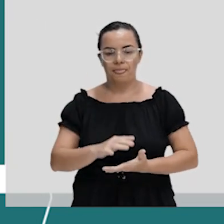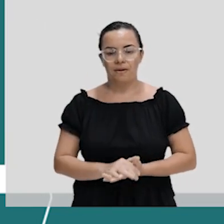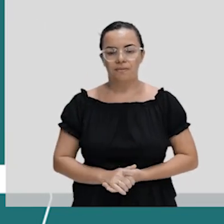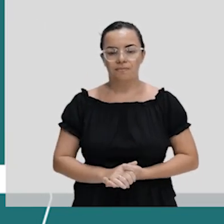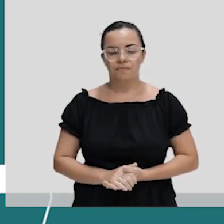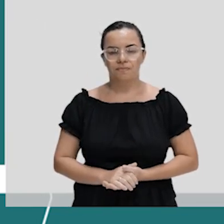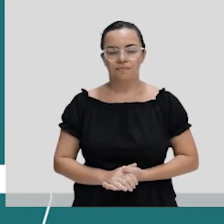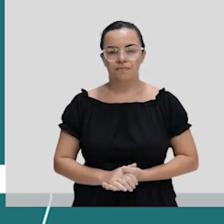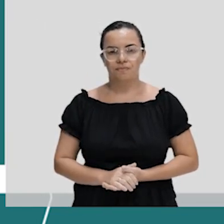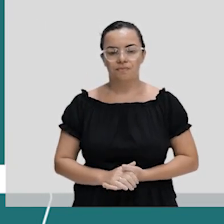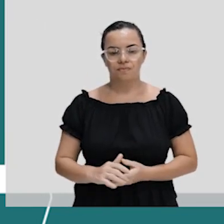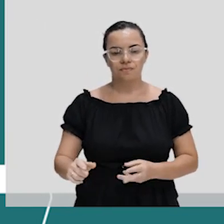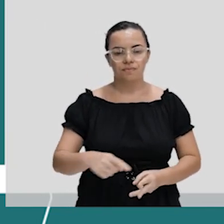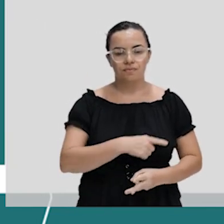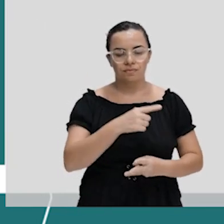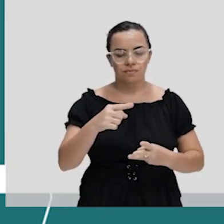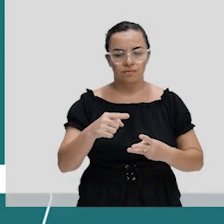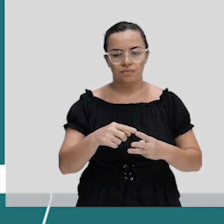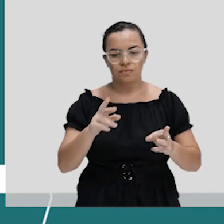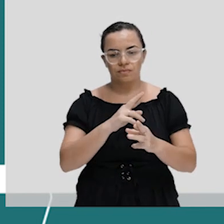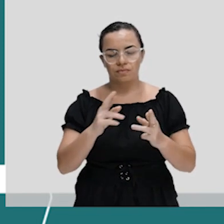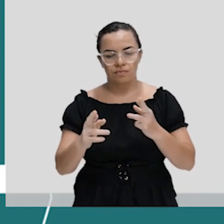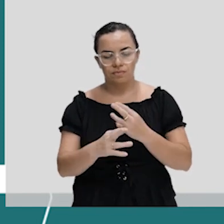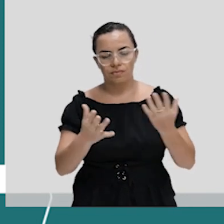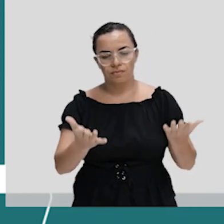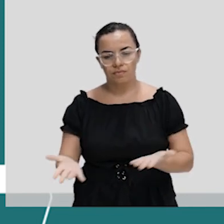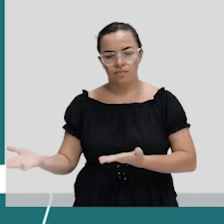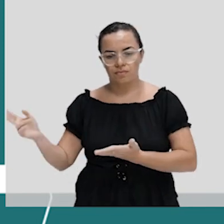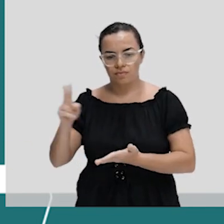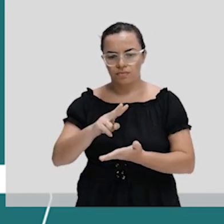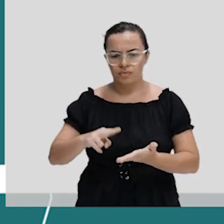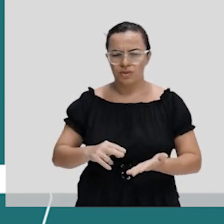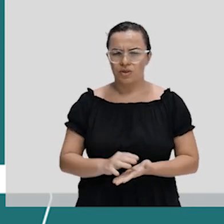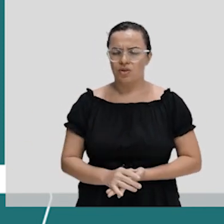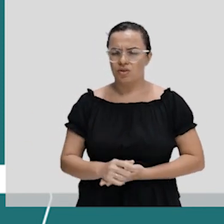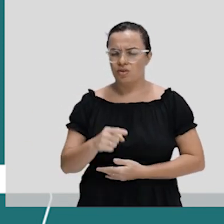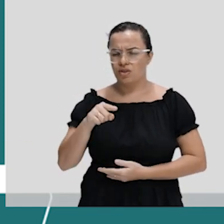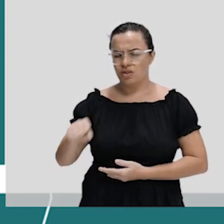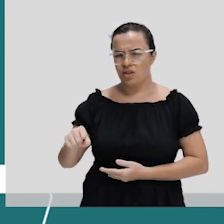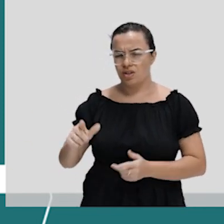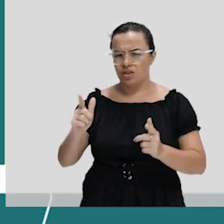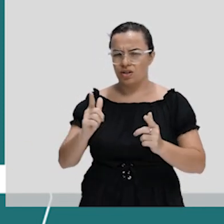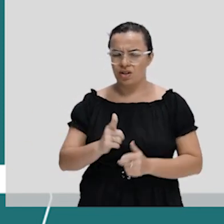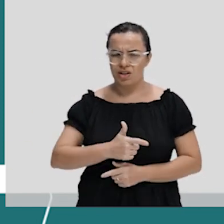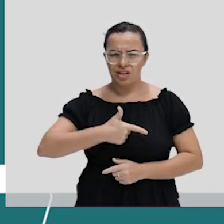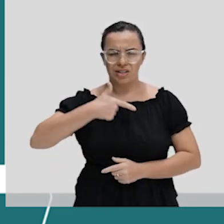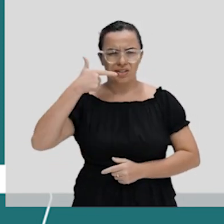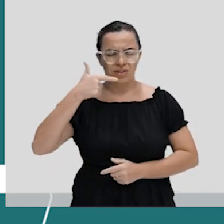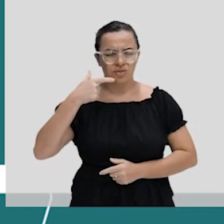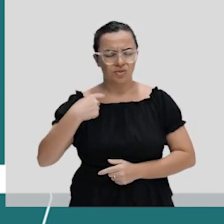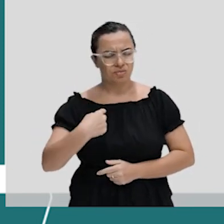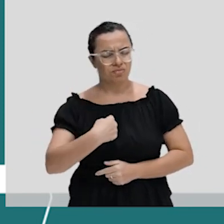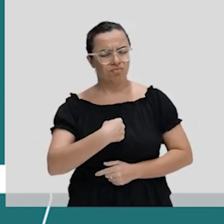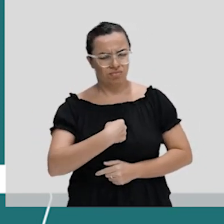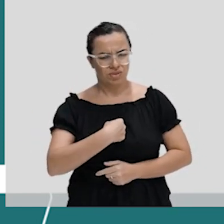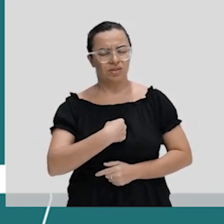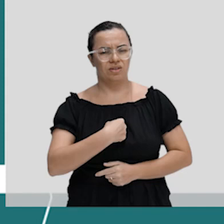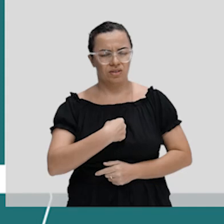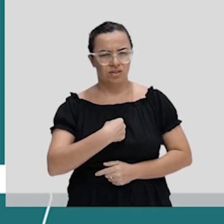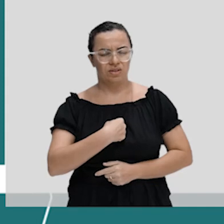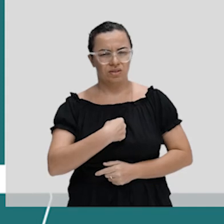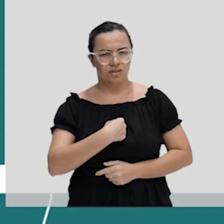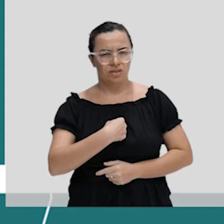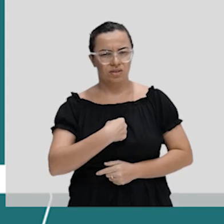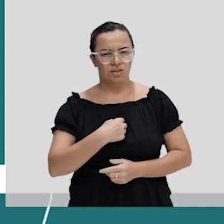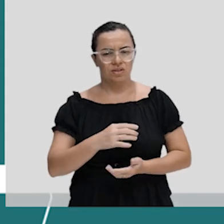Olha assim, olha agora comigo. Ó. Você está rindo de mim. Quando eu digo você está rindo de mim, talvez até você esteja